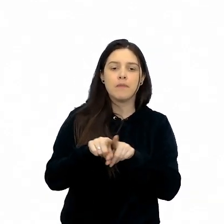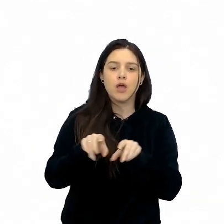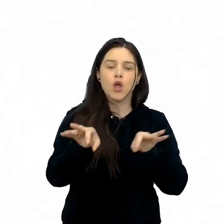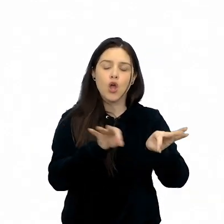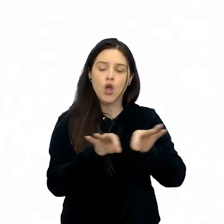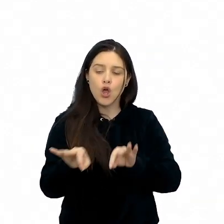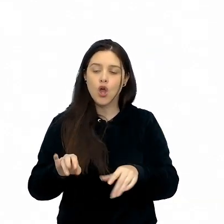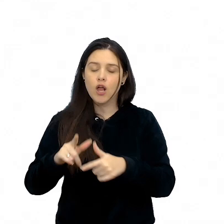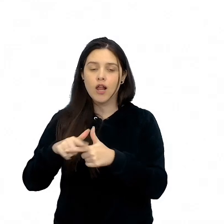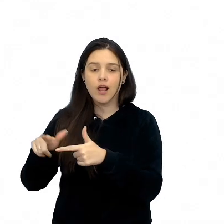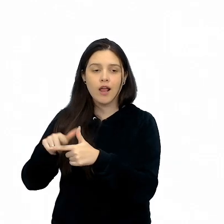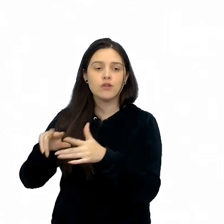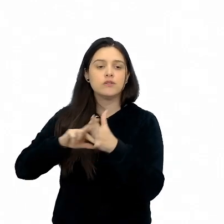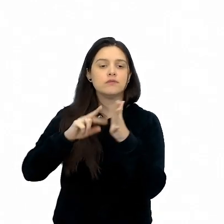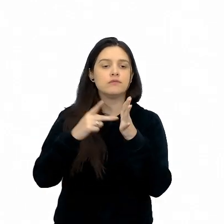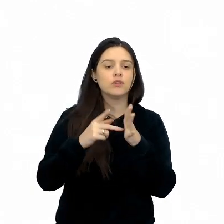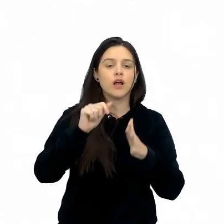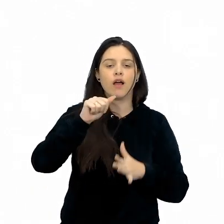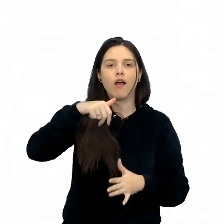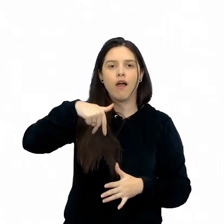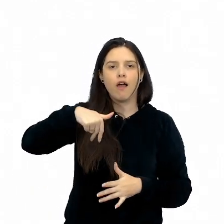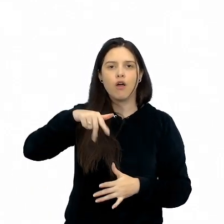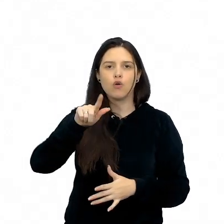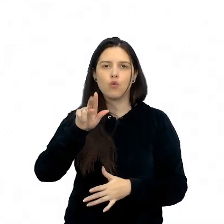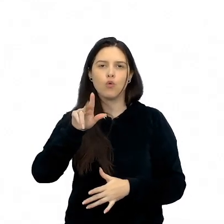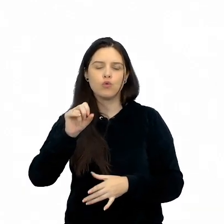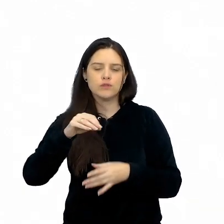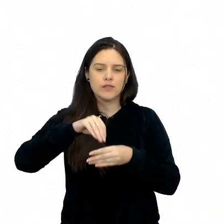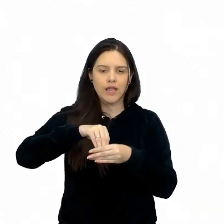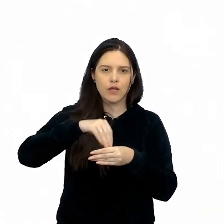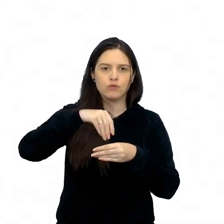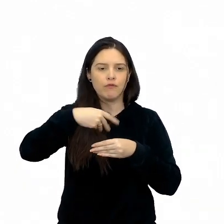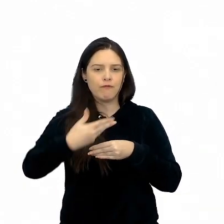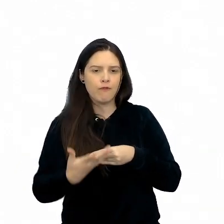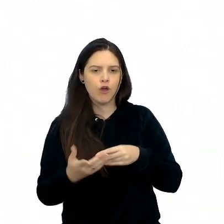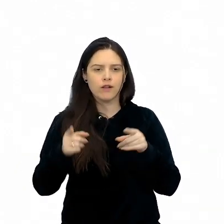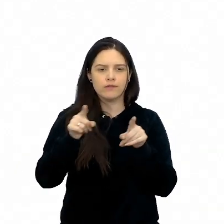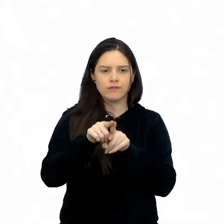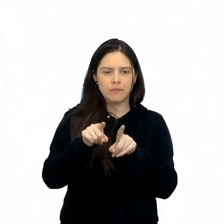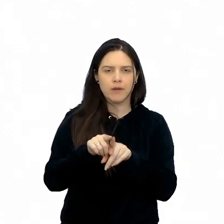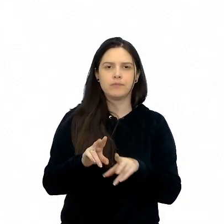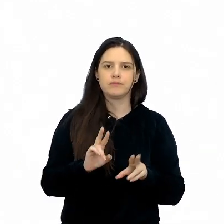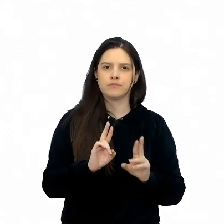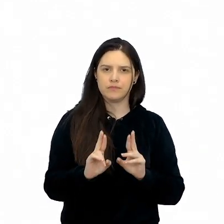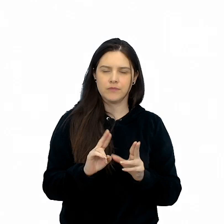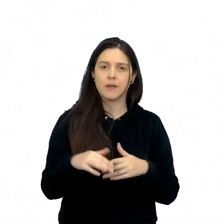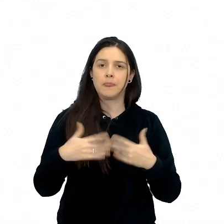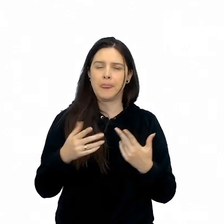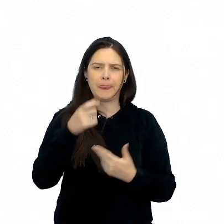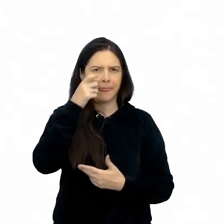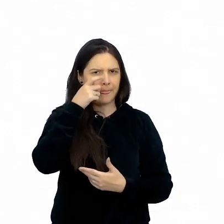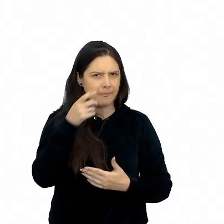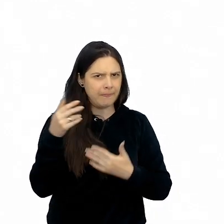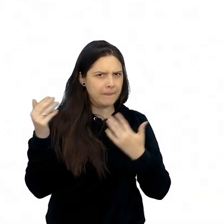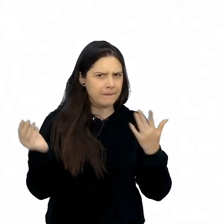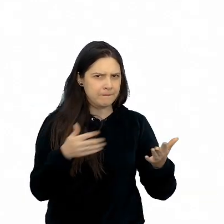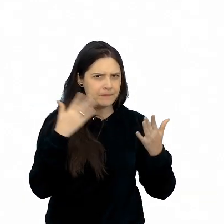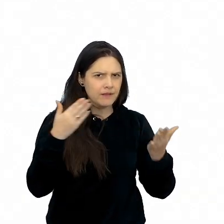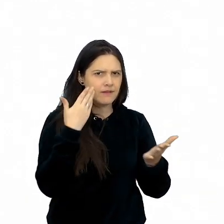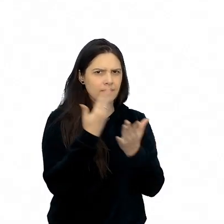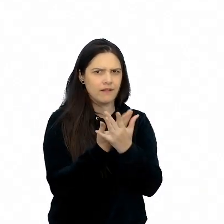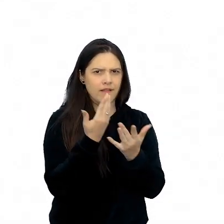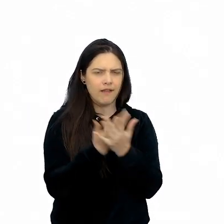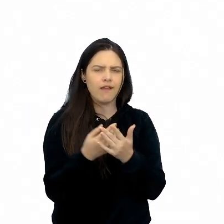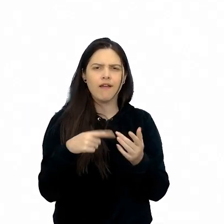de problemas com o significado de ângulos internos e externos de polígonos regulares. Olha que interessante, quando a gente vê essas aulas